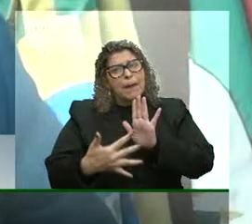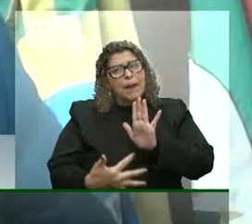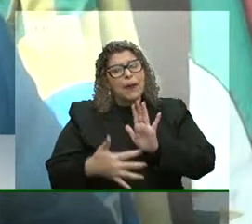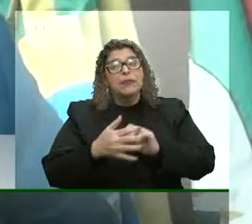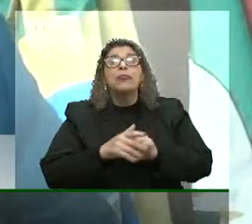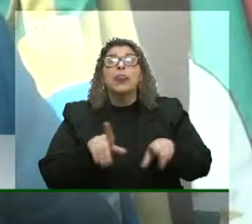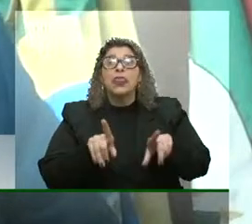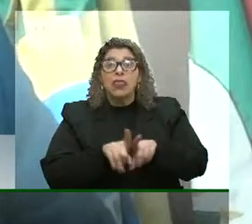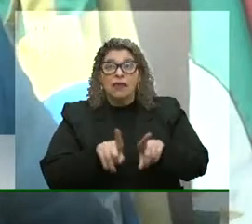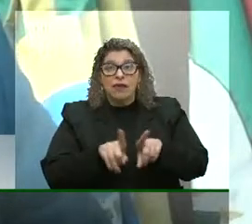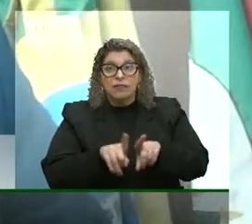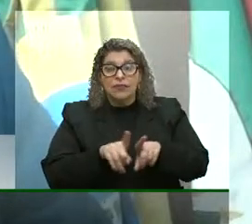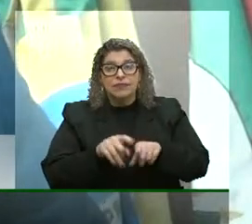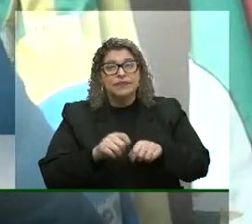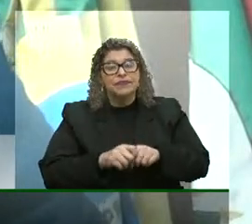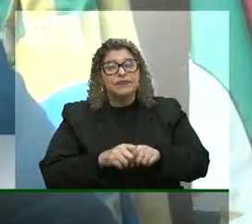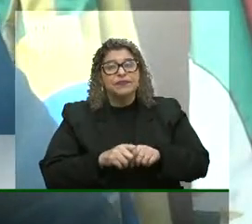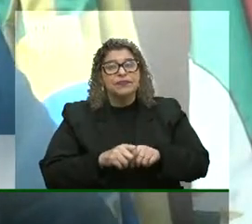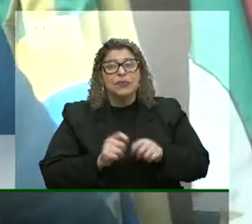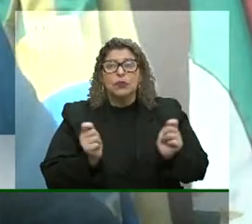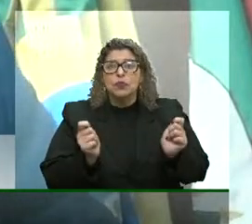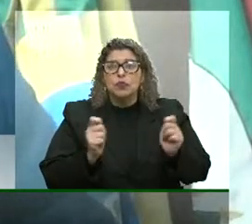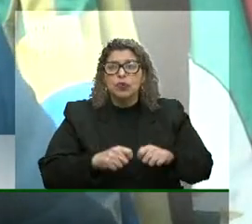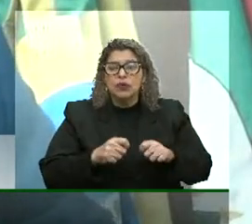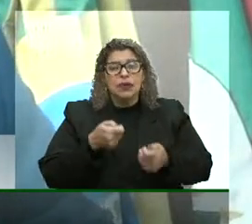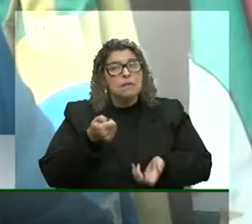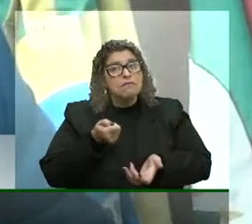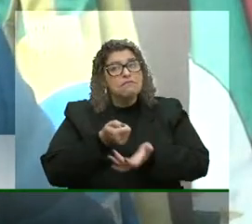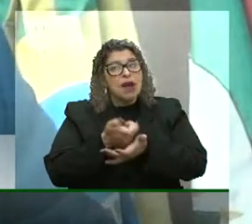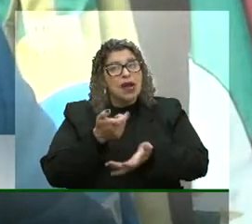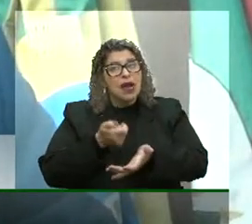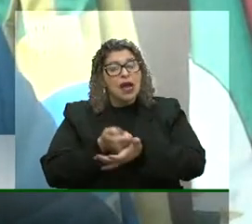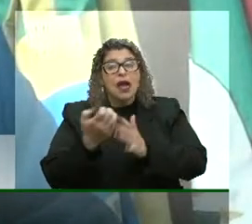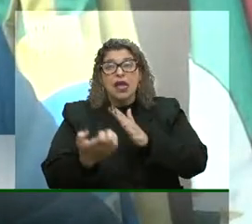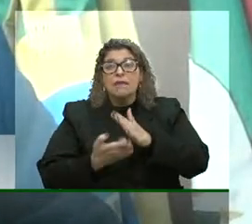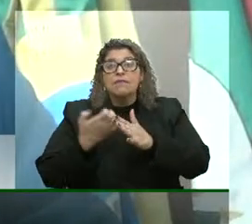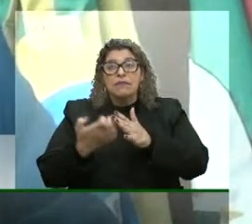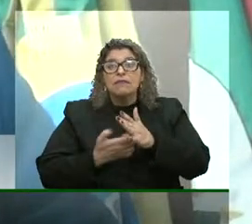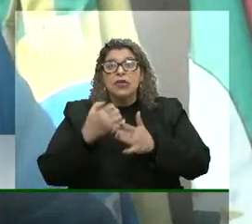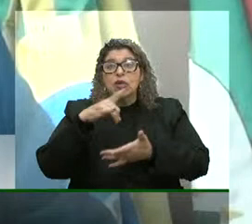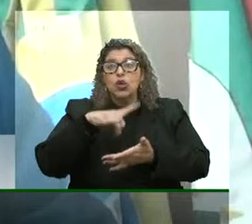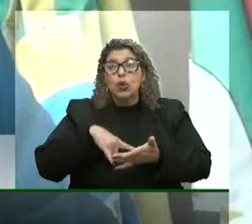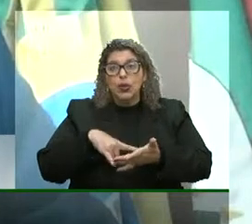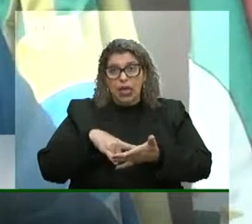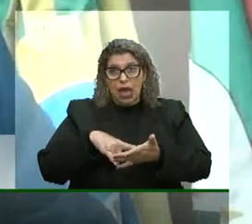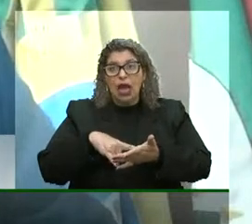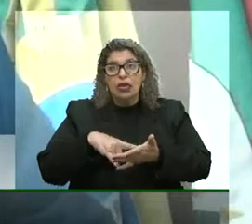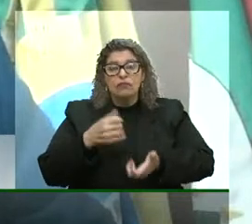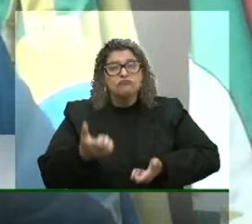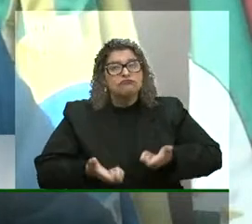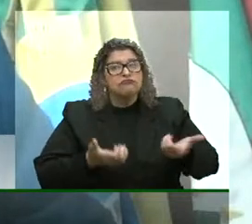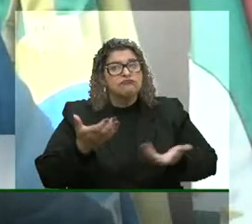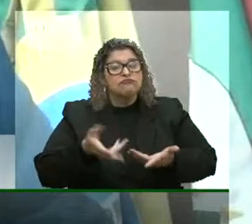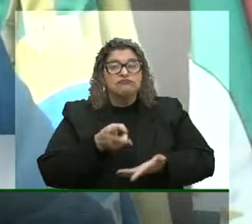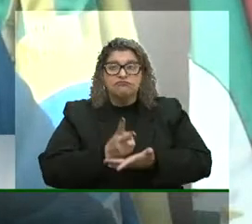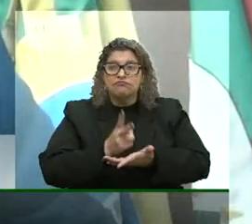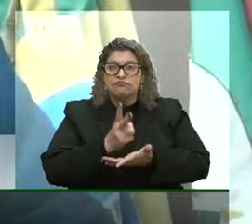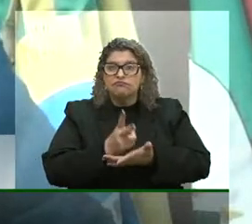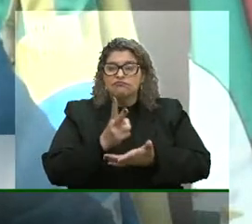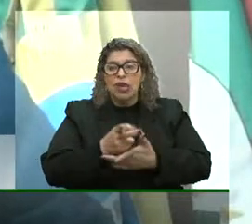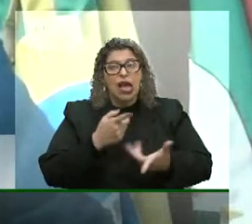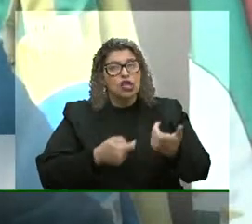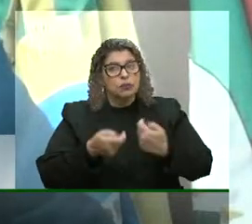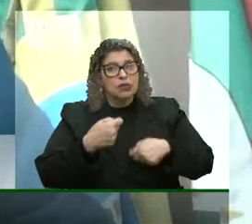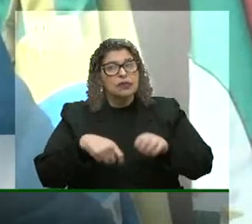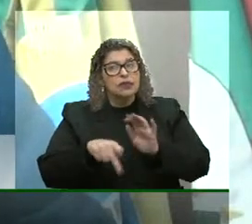E também ele dispõe da possibilidade de pagamentos a empresas que mantêm contratos para prestação de serviços continuados com a administração